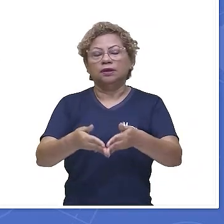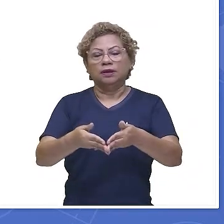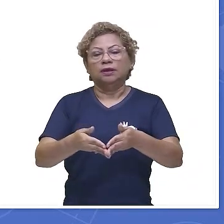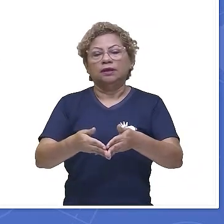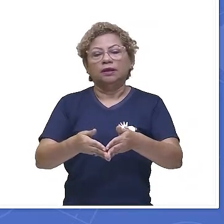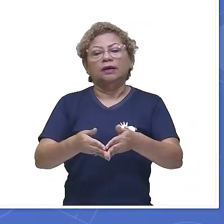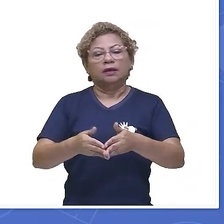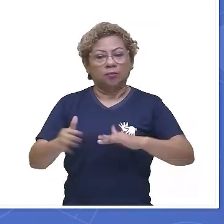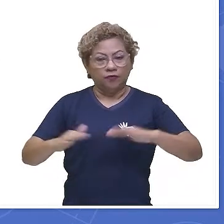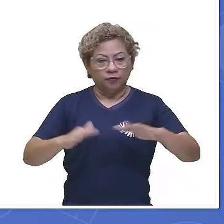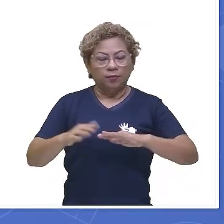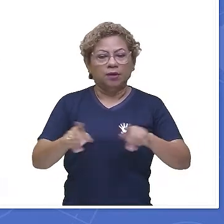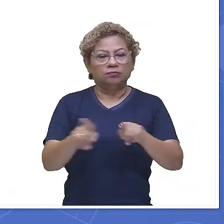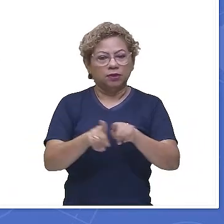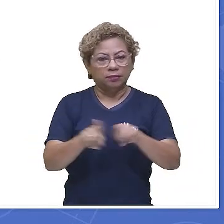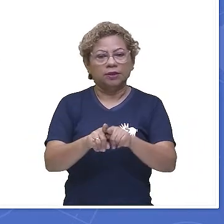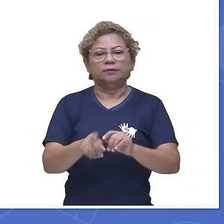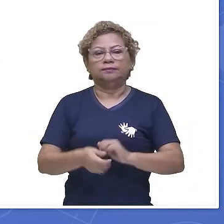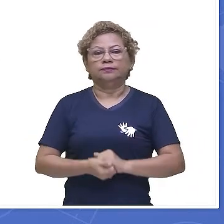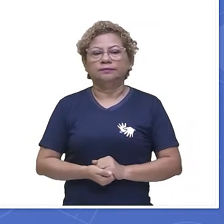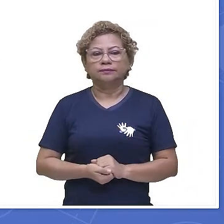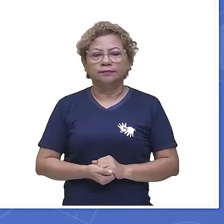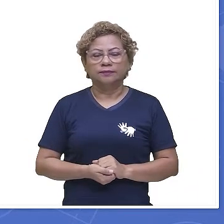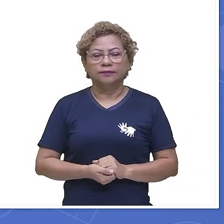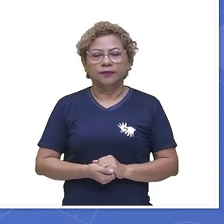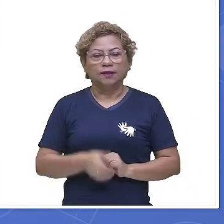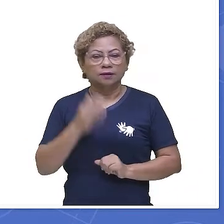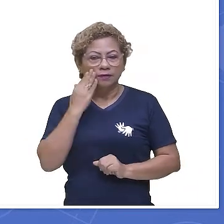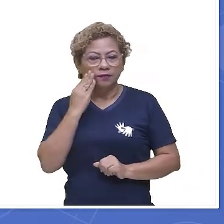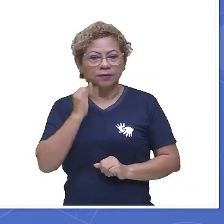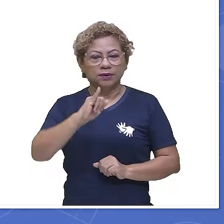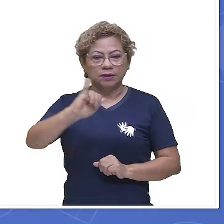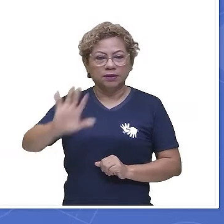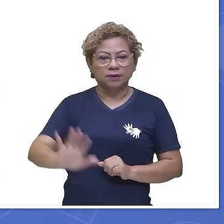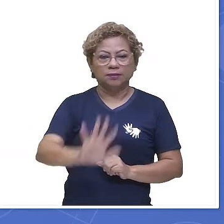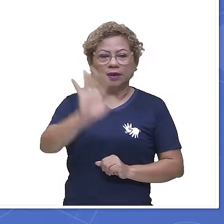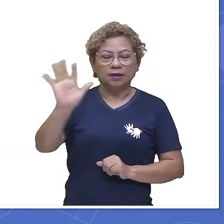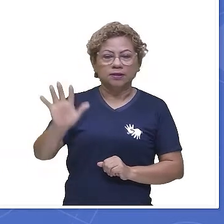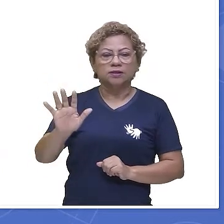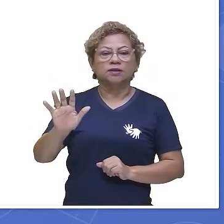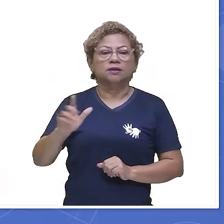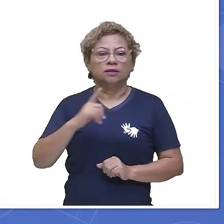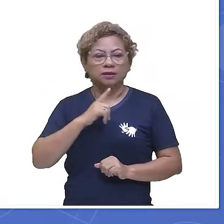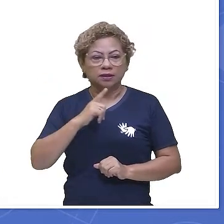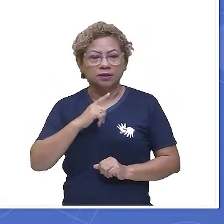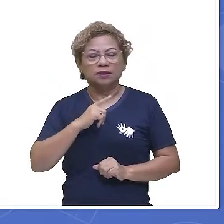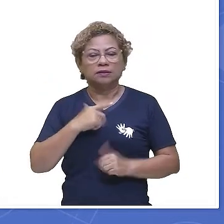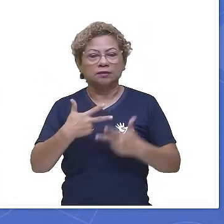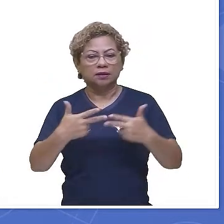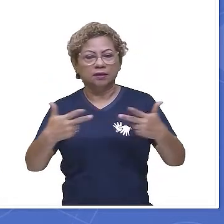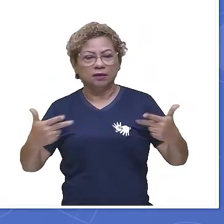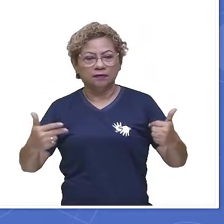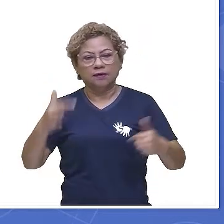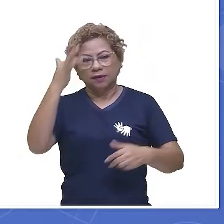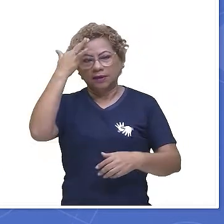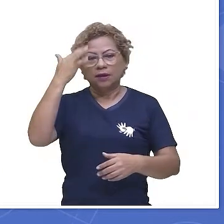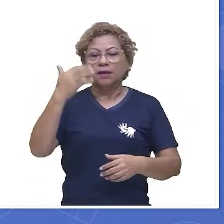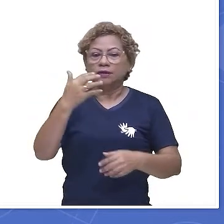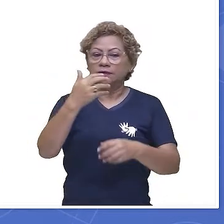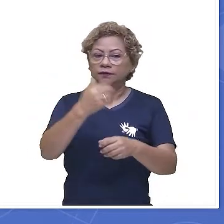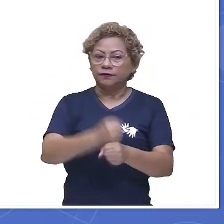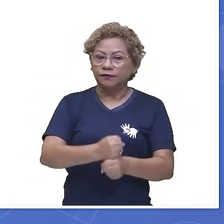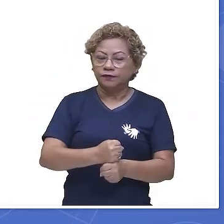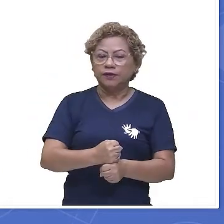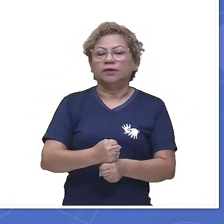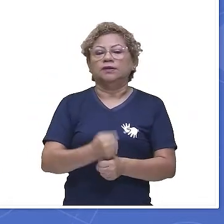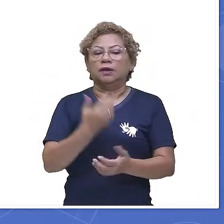Também nós temos a termologia ou a física térmica como um ramo da física clássica. Esse ramo